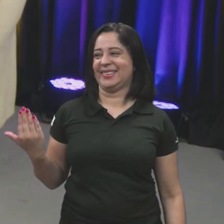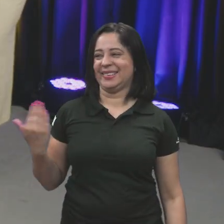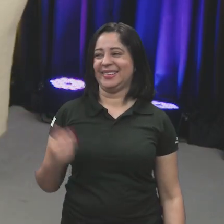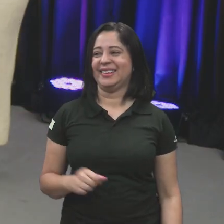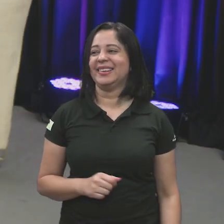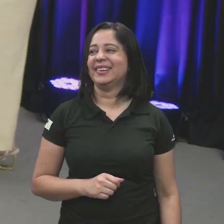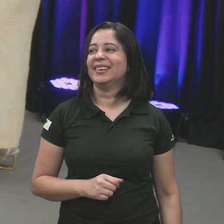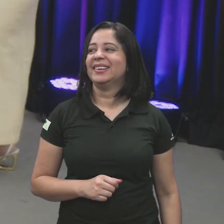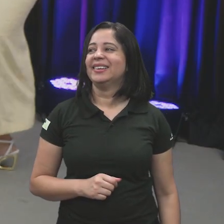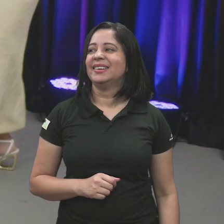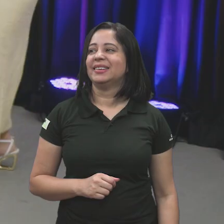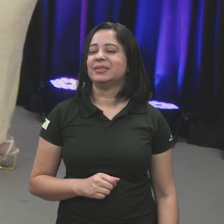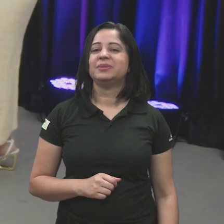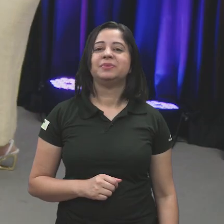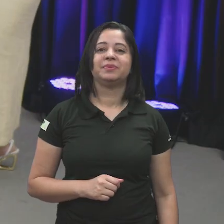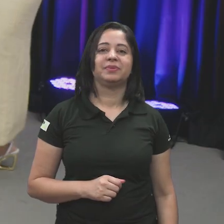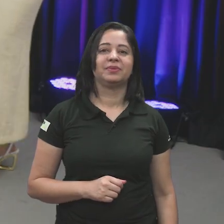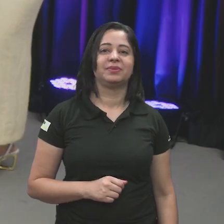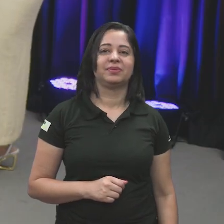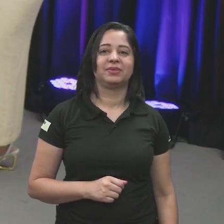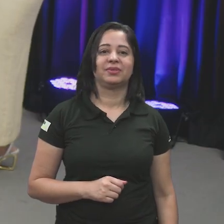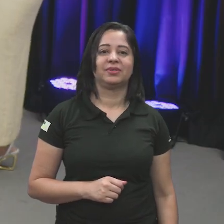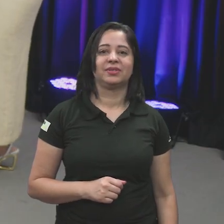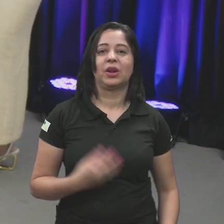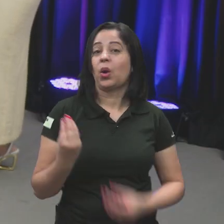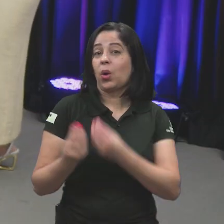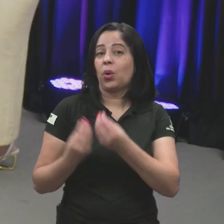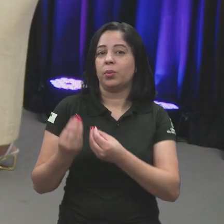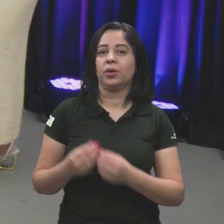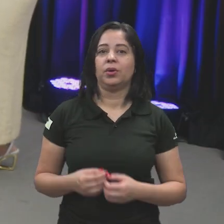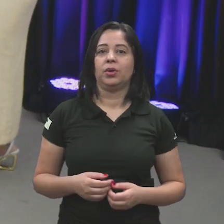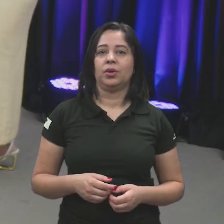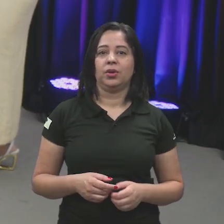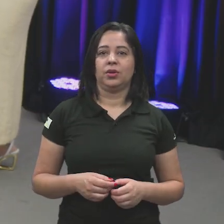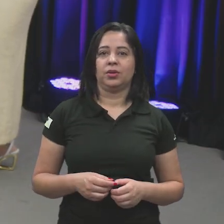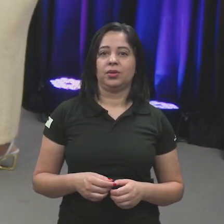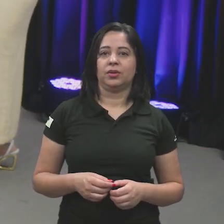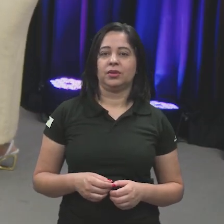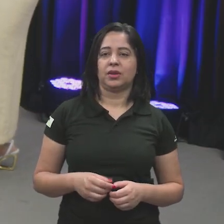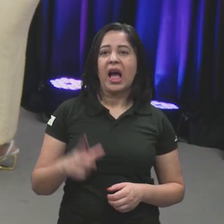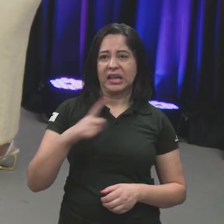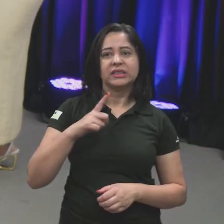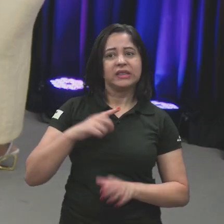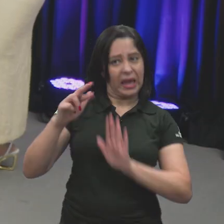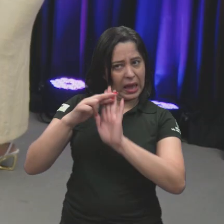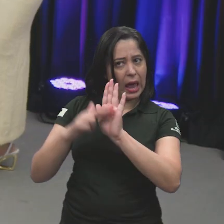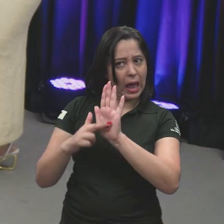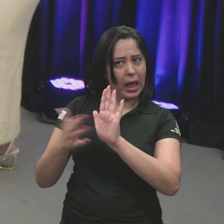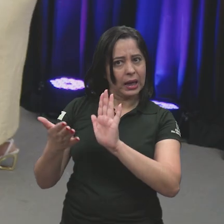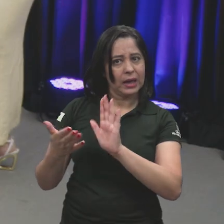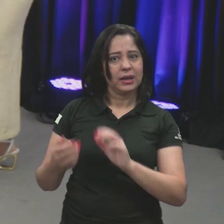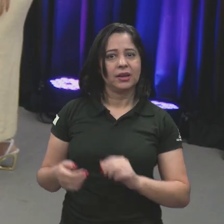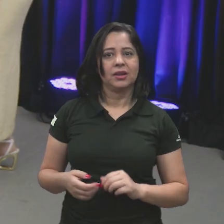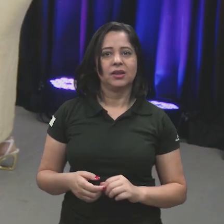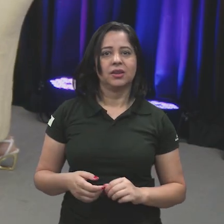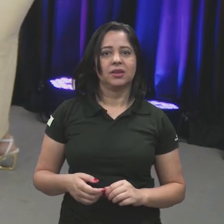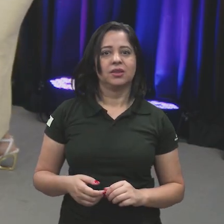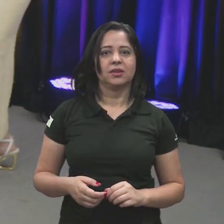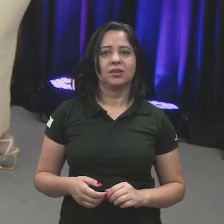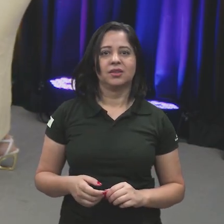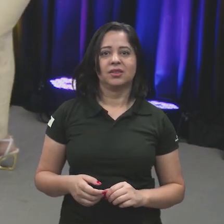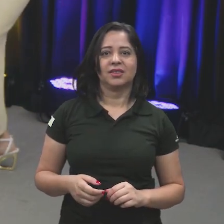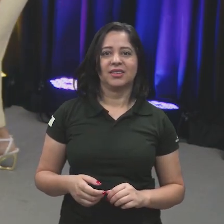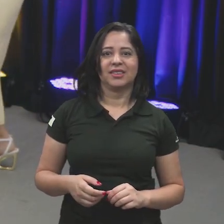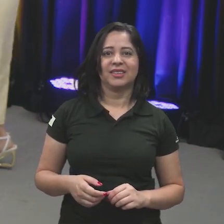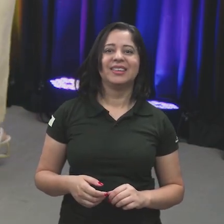uma coisa que a gente fala... Como é que é, Benê? Bate tem uma orientação pra gente fazer isso? Não, é só bater na parte de baixo, daí eu bato.